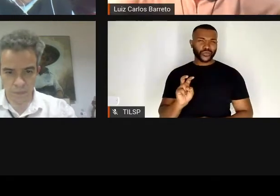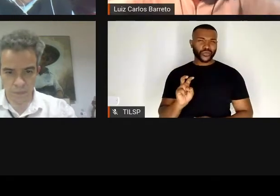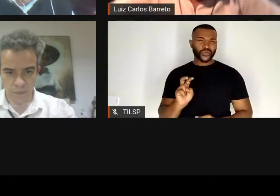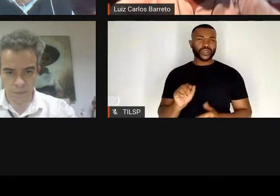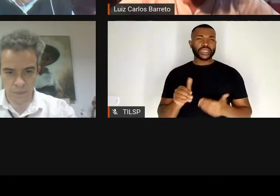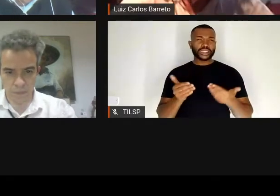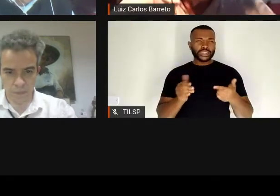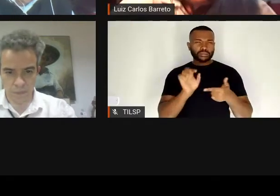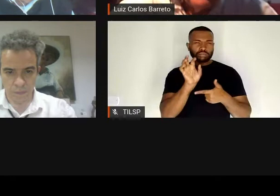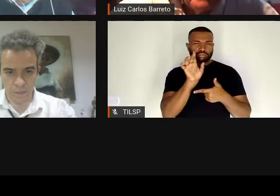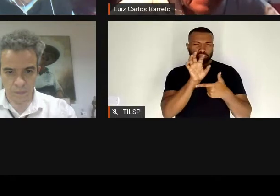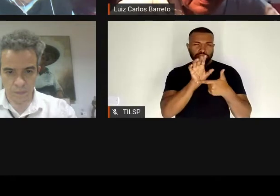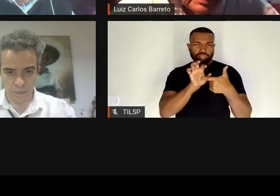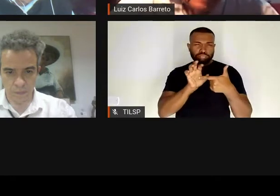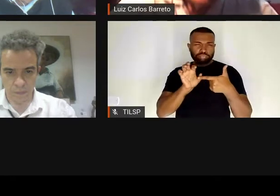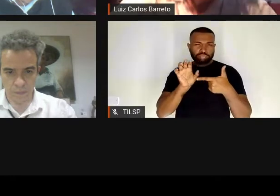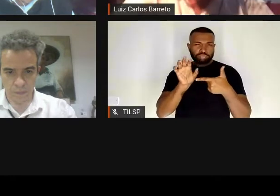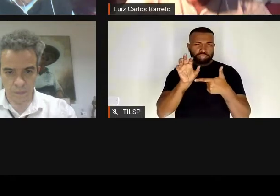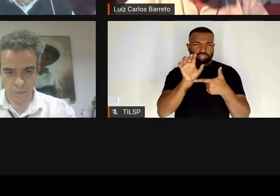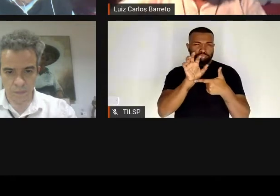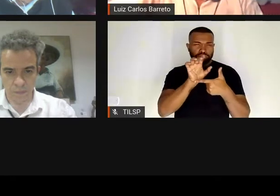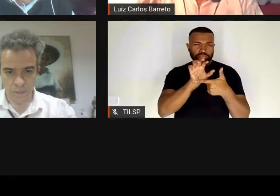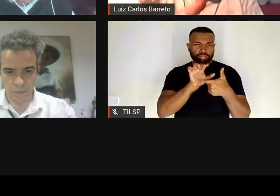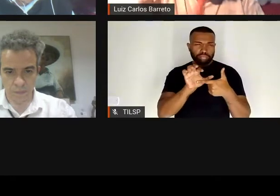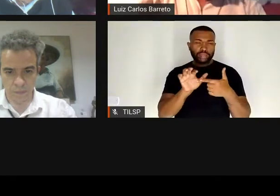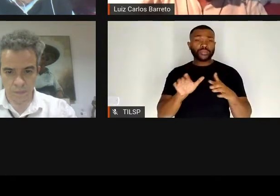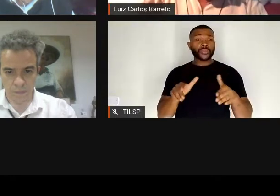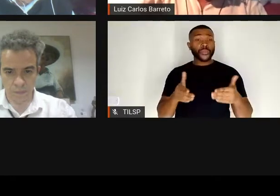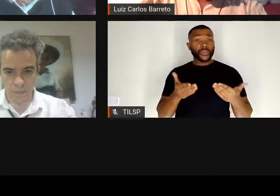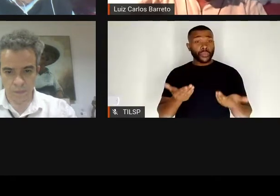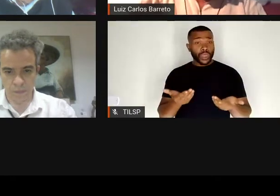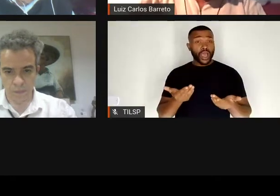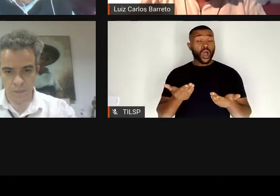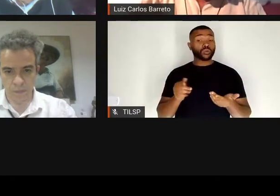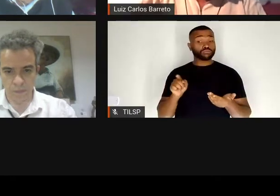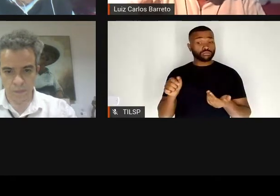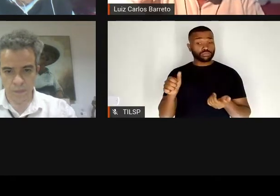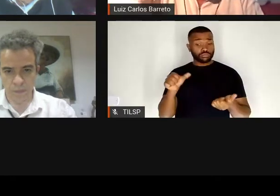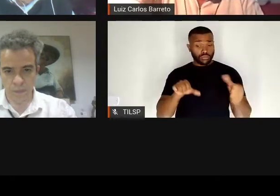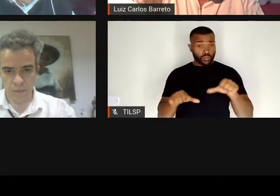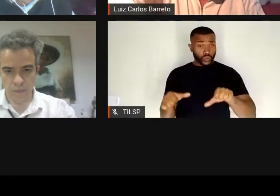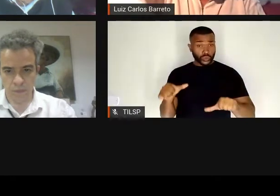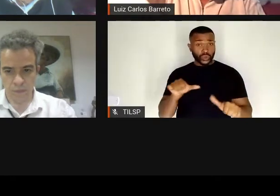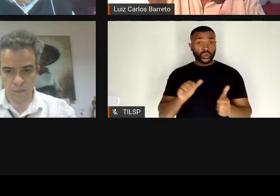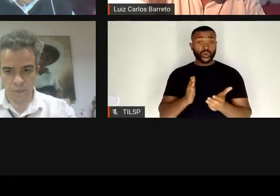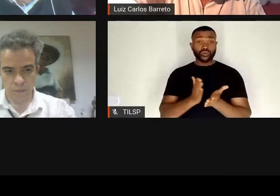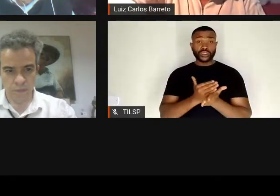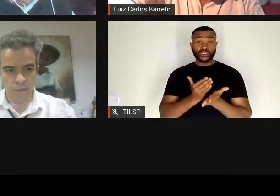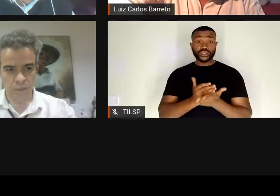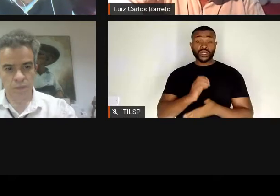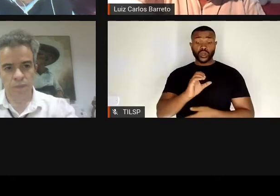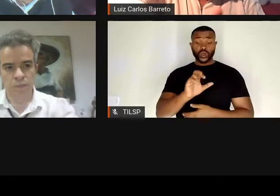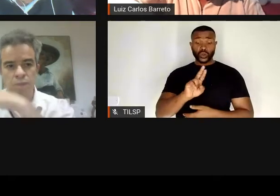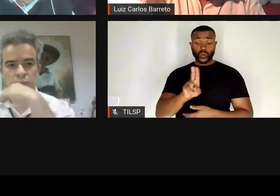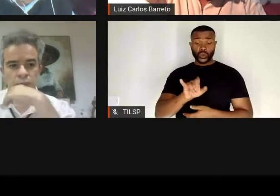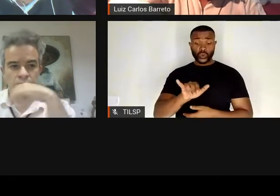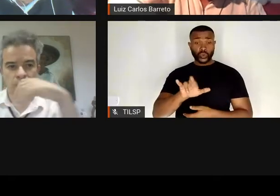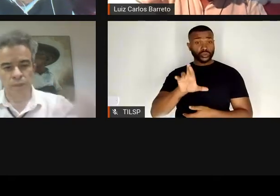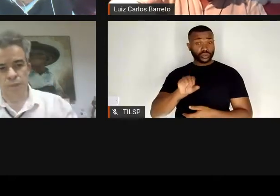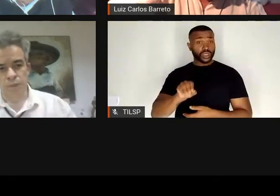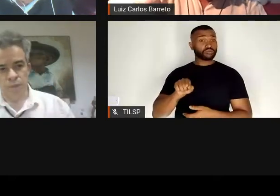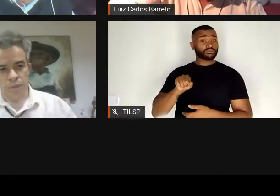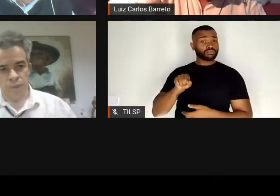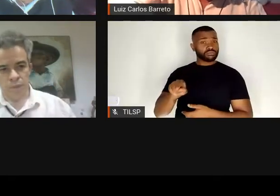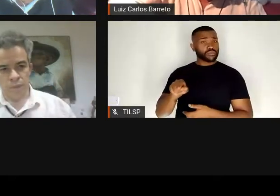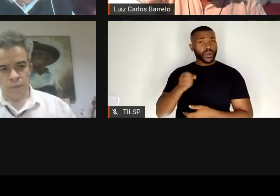granulava demais e tal. Então, como o laboratório do Cruzeiro era um laboratório muito bem